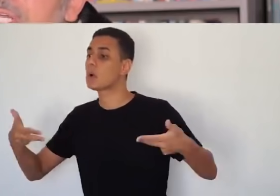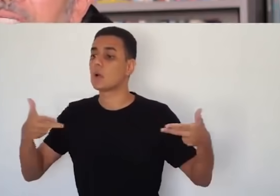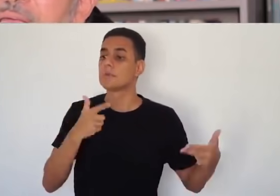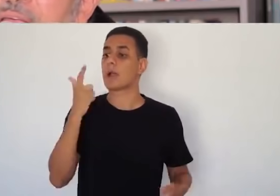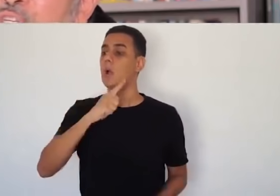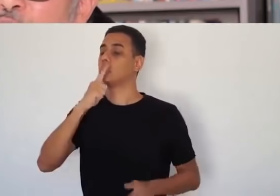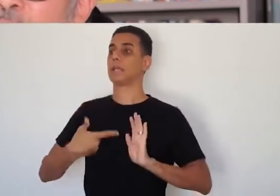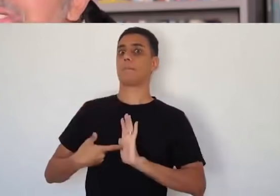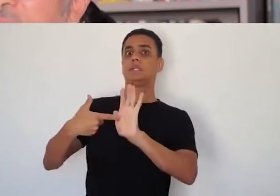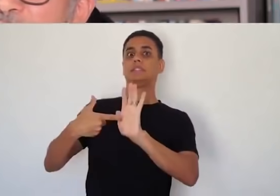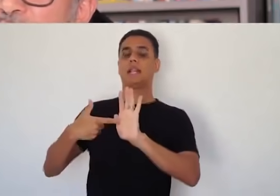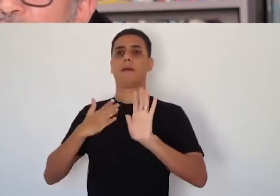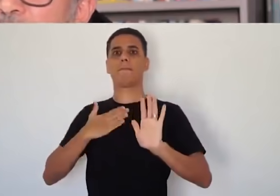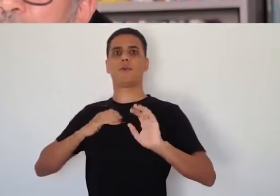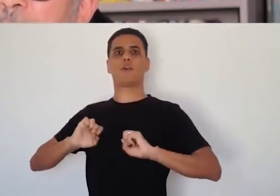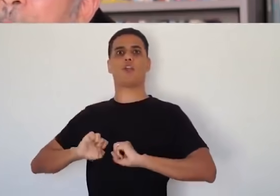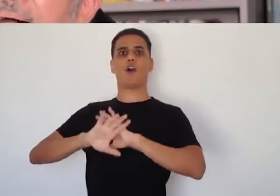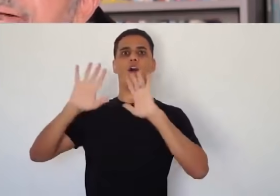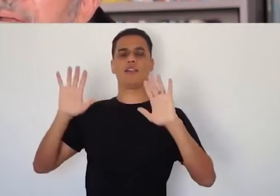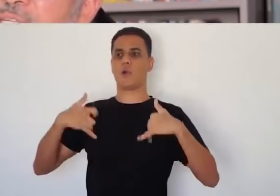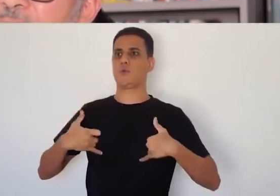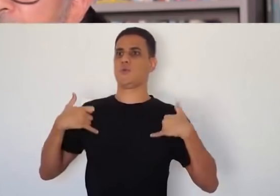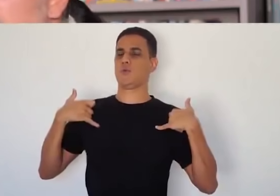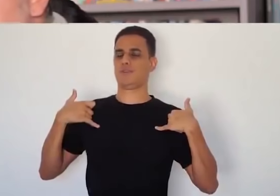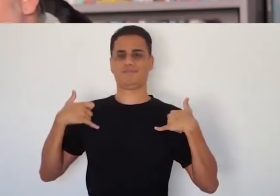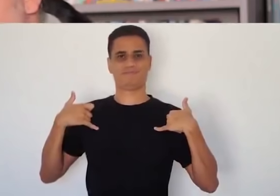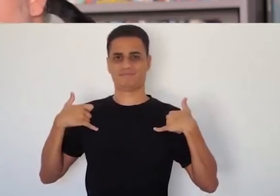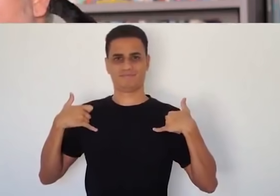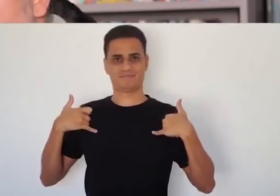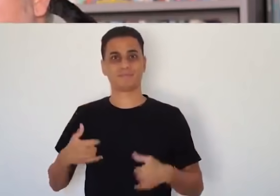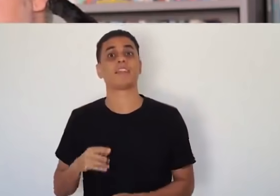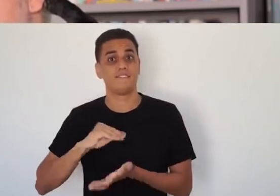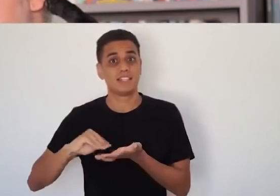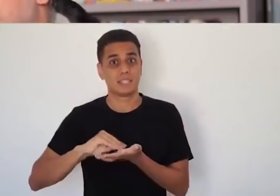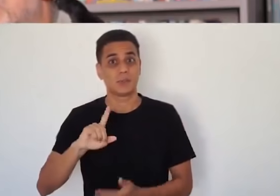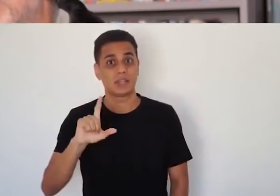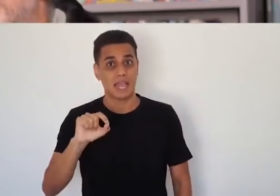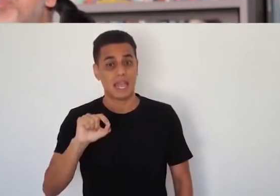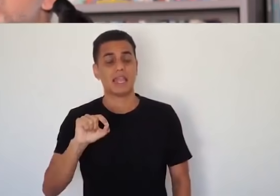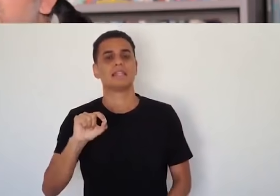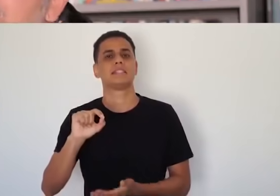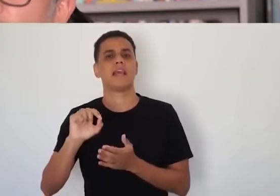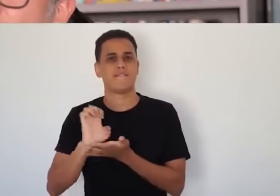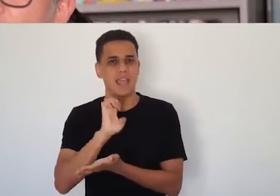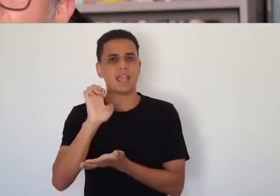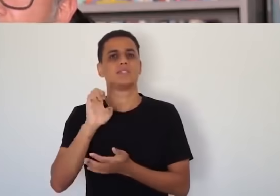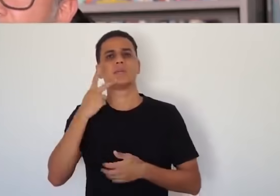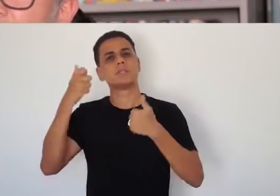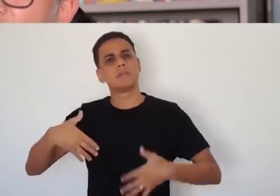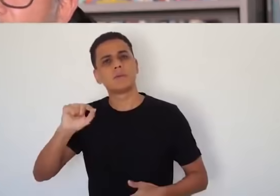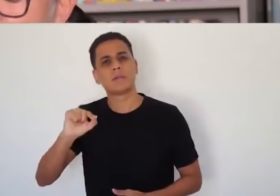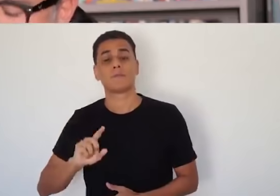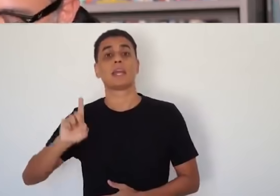porém nós somos salvos para praticarmos as boas obras. E é isso que então se encontra com Tiago